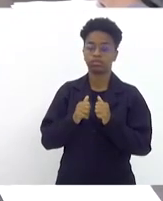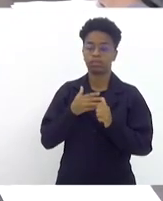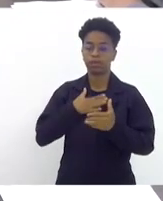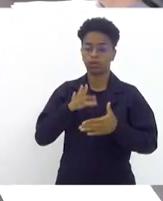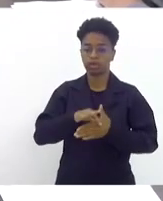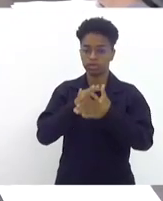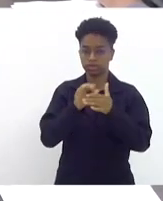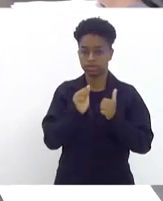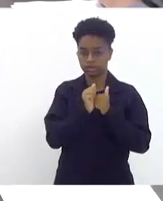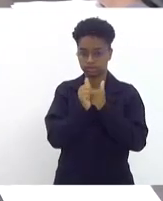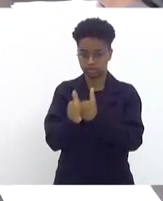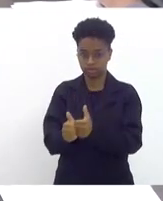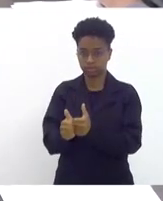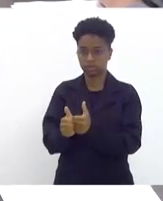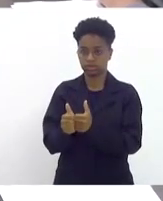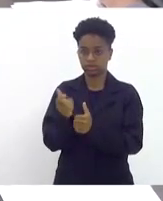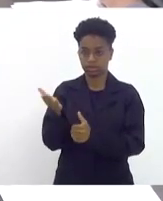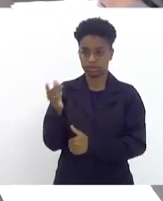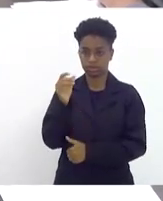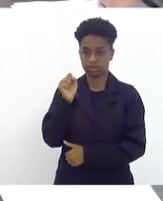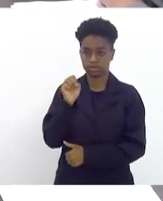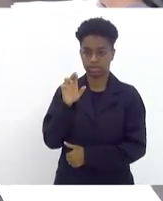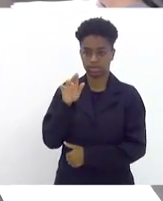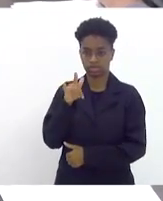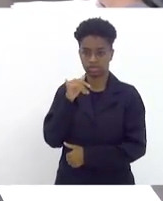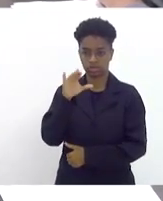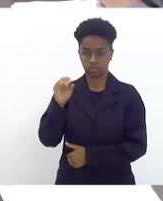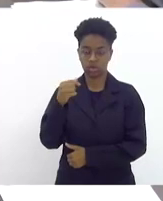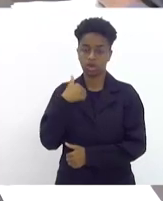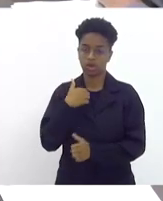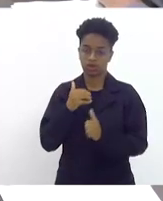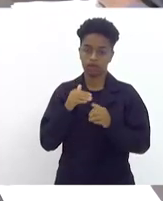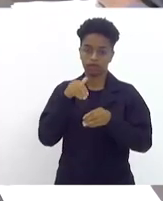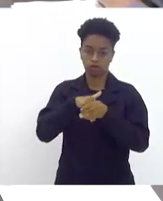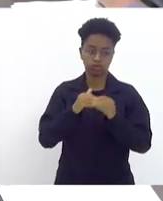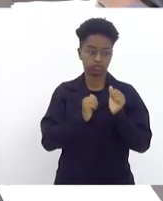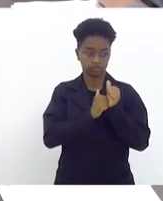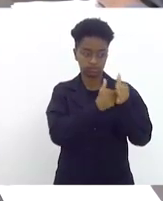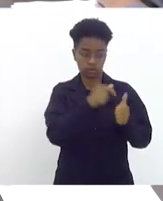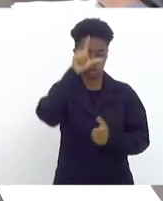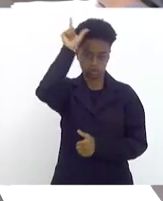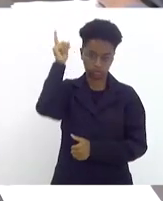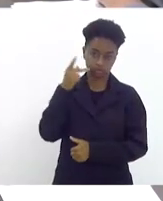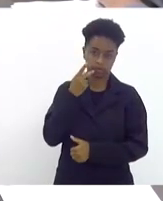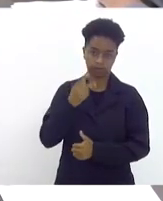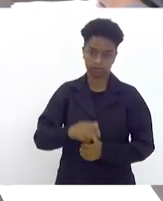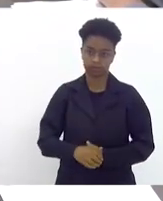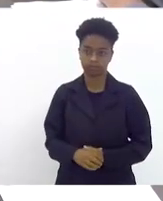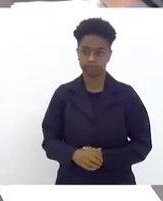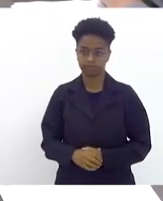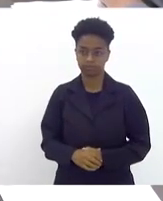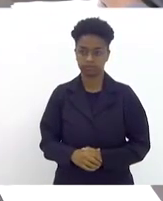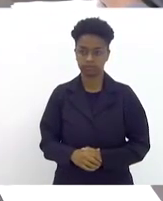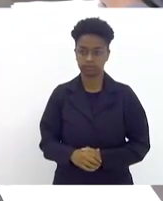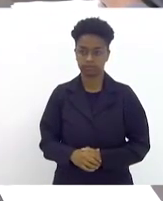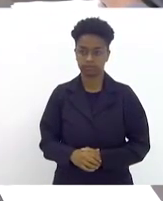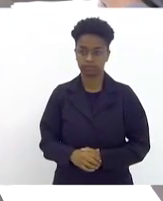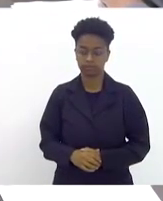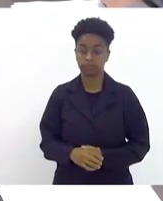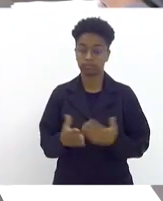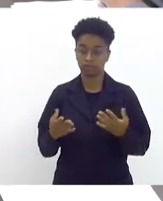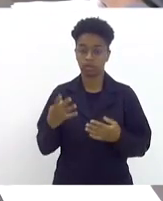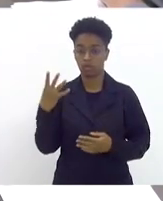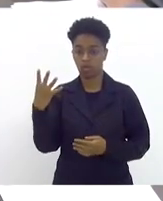governo e vice-presidente Eu voto com o voto divergente Deputado Luiz Paulo então